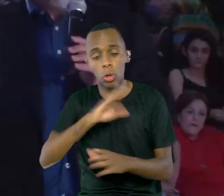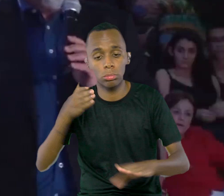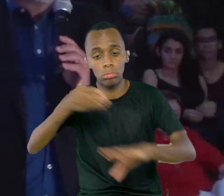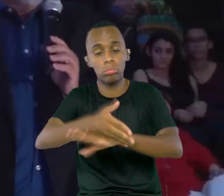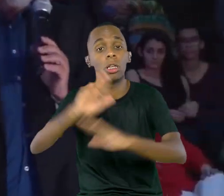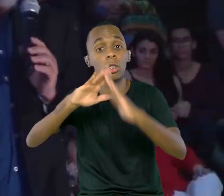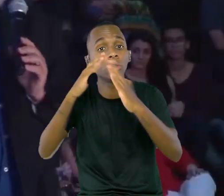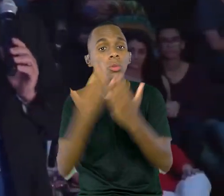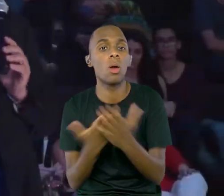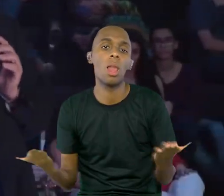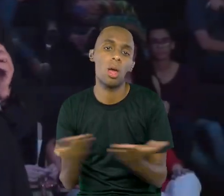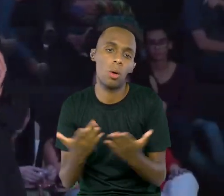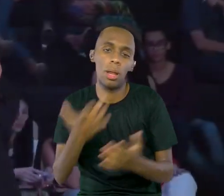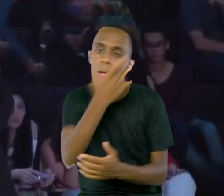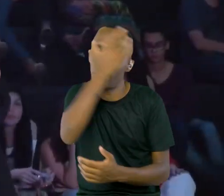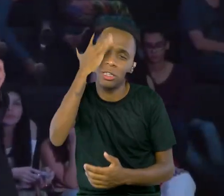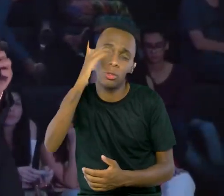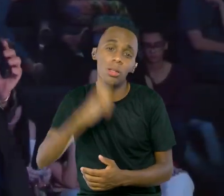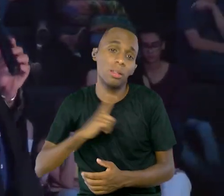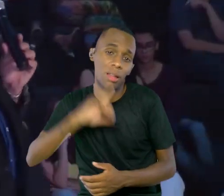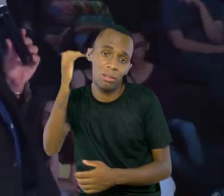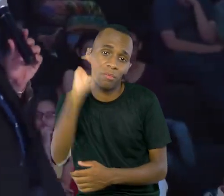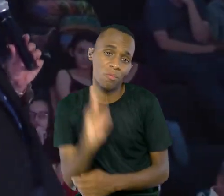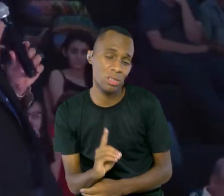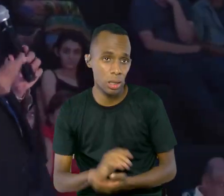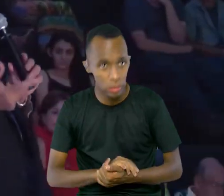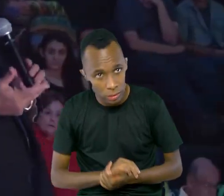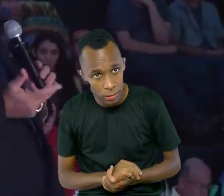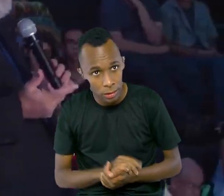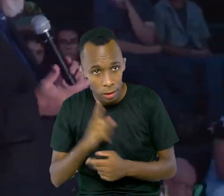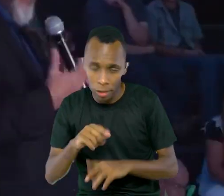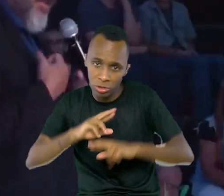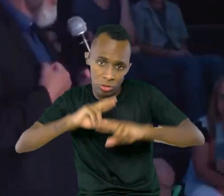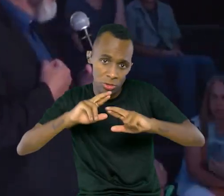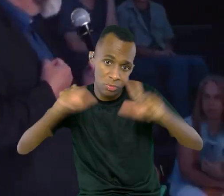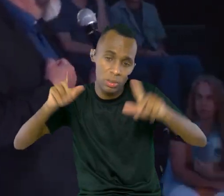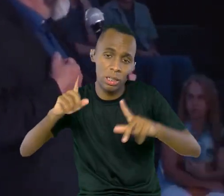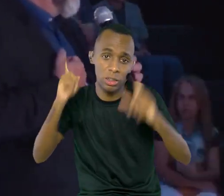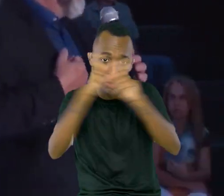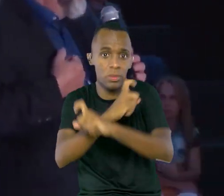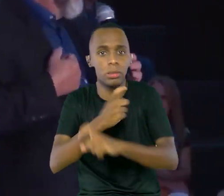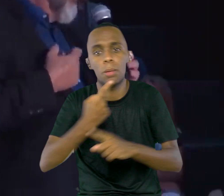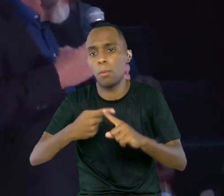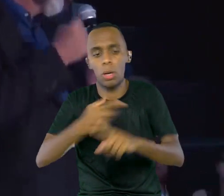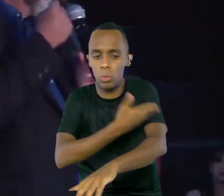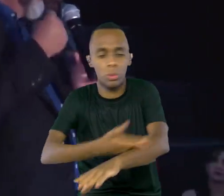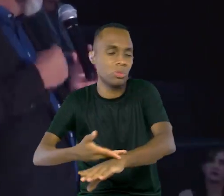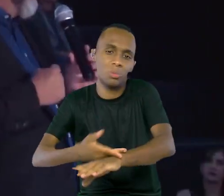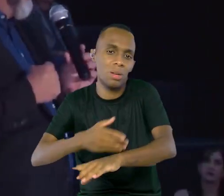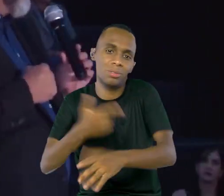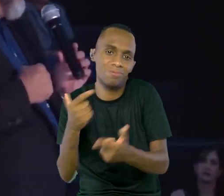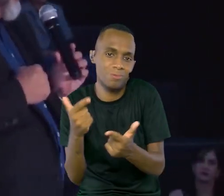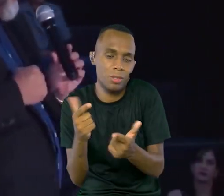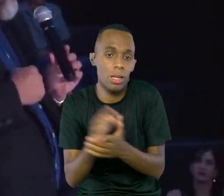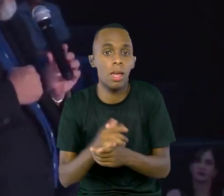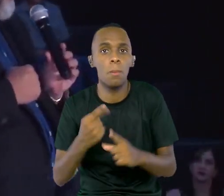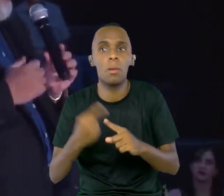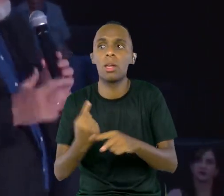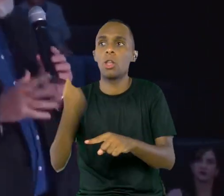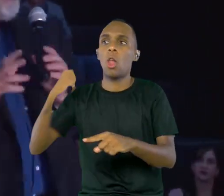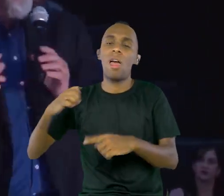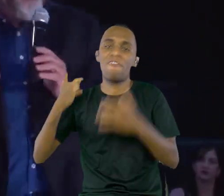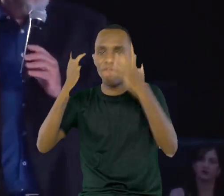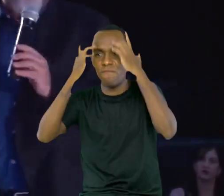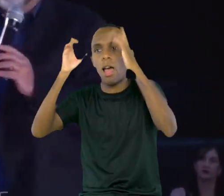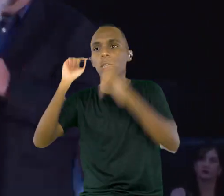estamos trazendo para a escola regular as pessoas que têm alguma diferença. É difícil para nós. Nós não estamos acostumados ainda na escola.